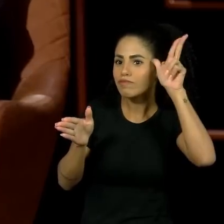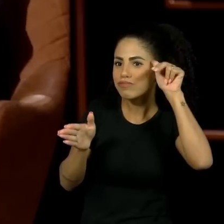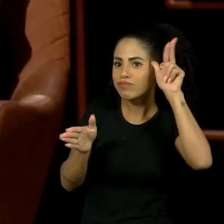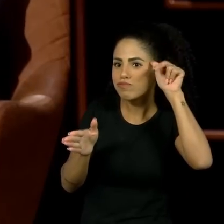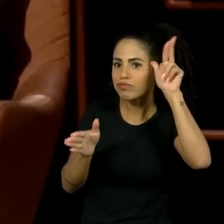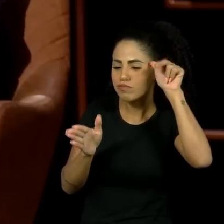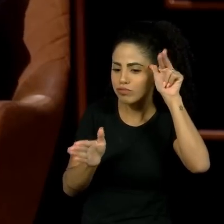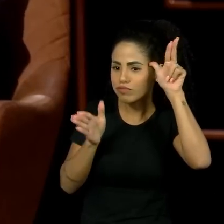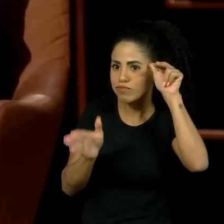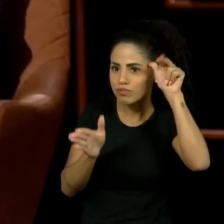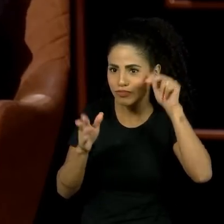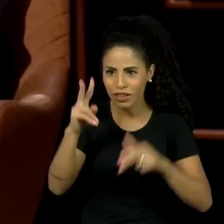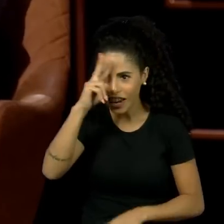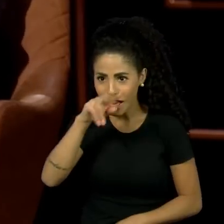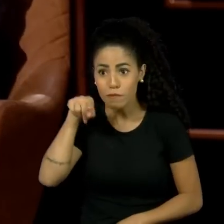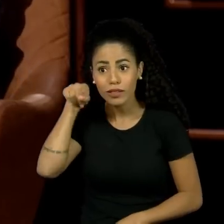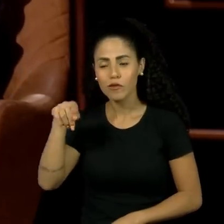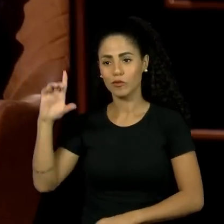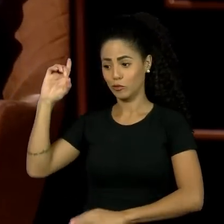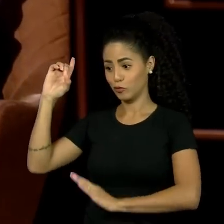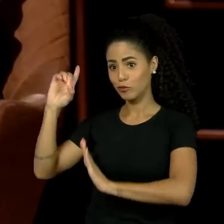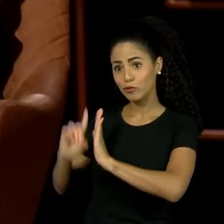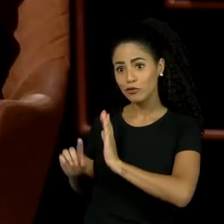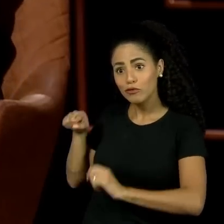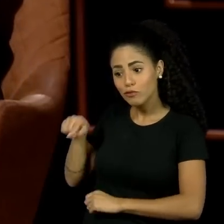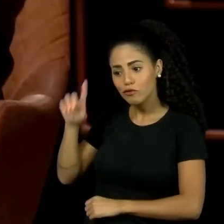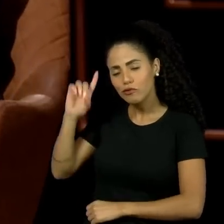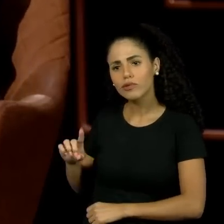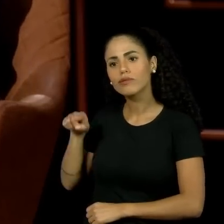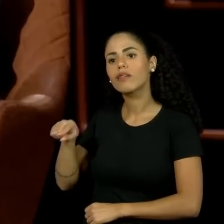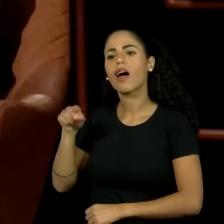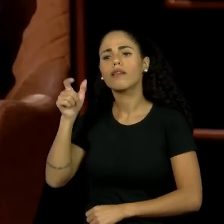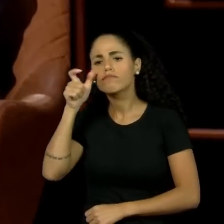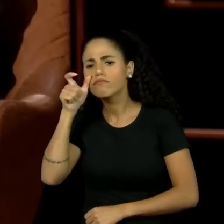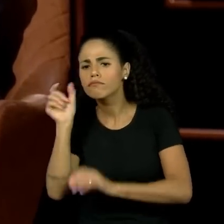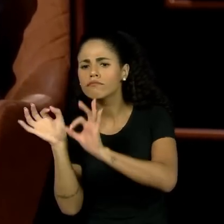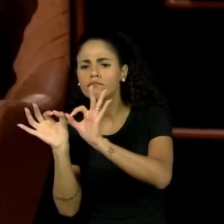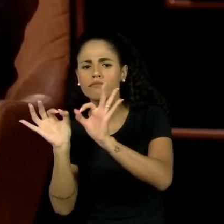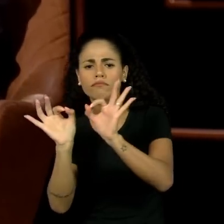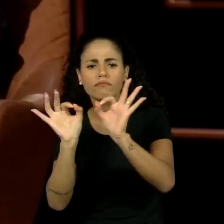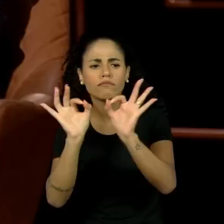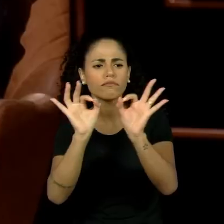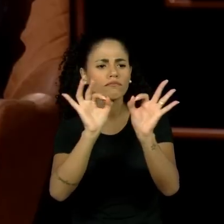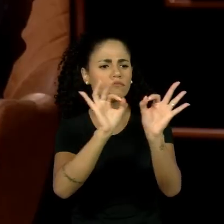O diretor do filme, ele foi assistir a peça